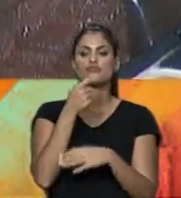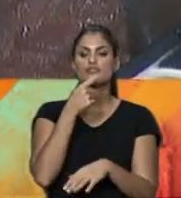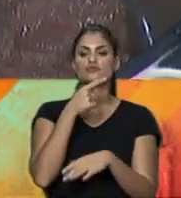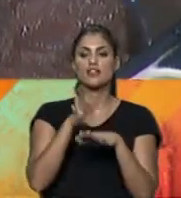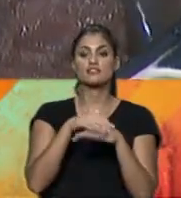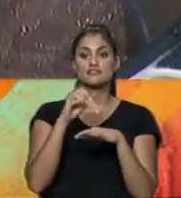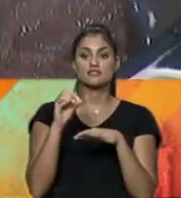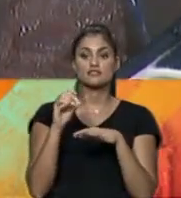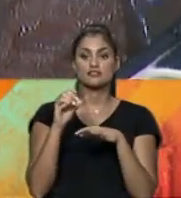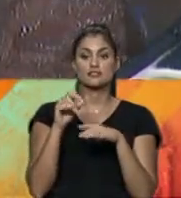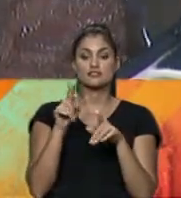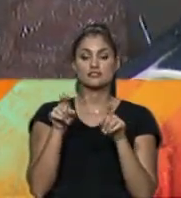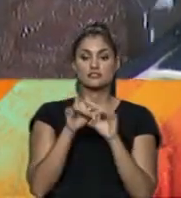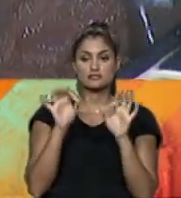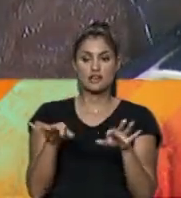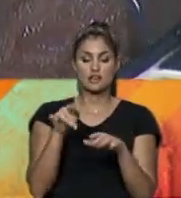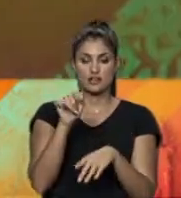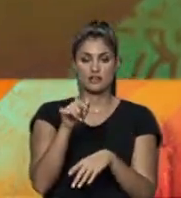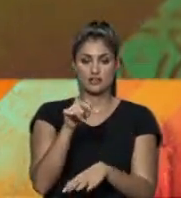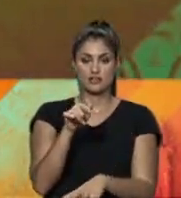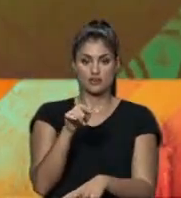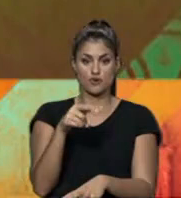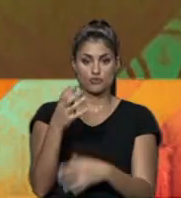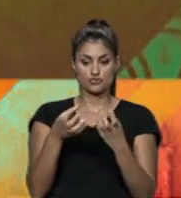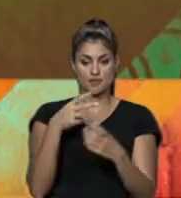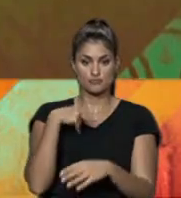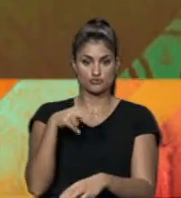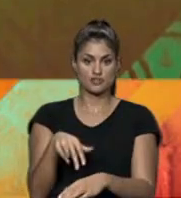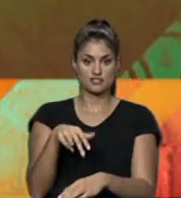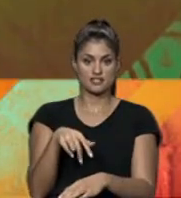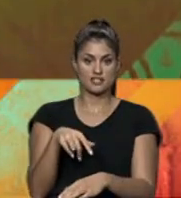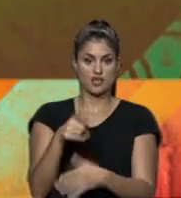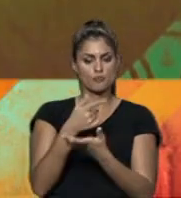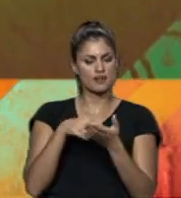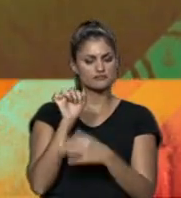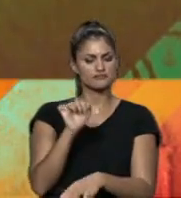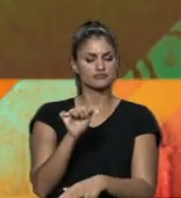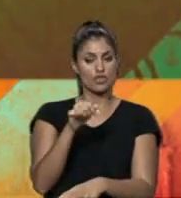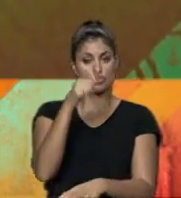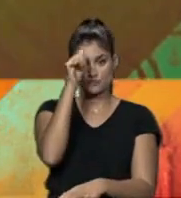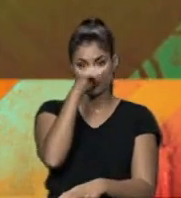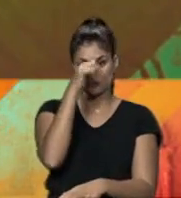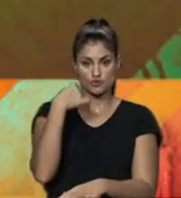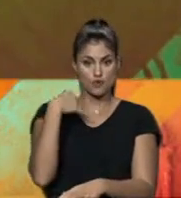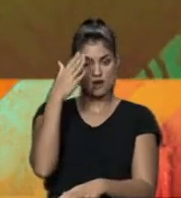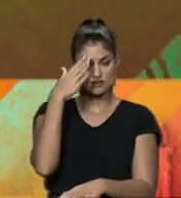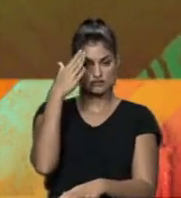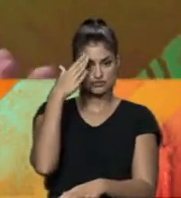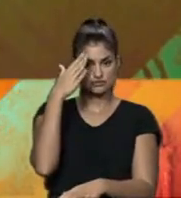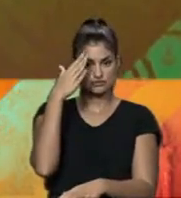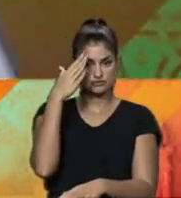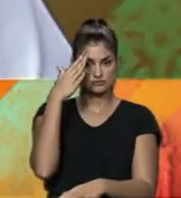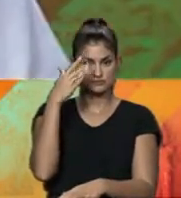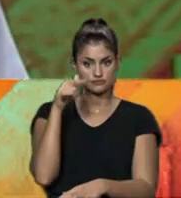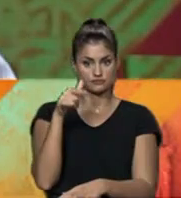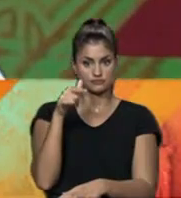à portuguesa, ou os papas de sabor. Prato do domingo, não é? Prato do domingo, não prato é? Domingo. E, portanto, também eu acho que é como tudo.